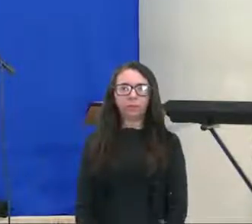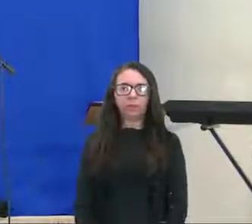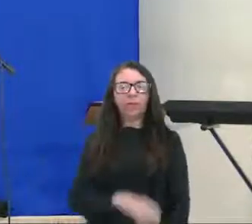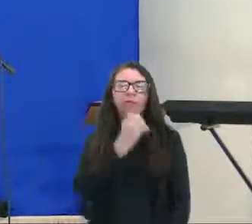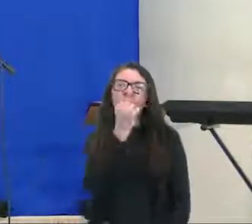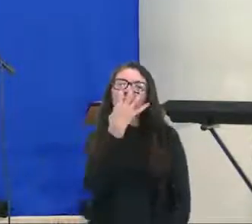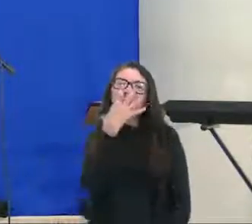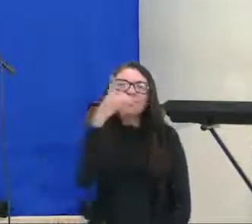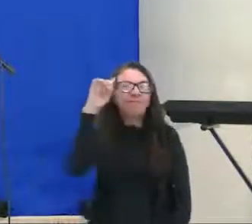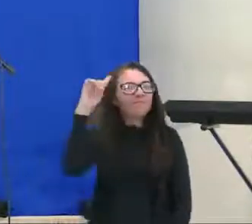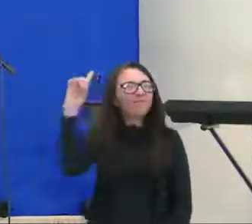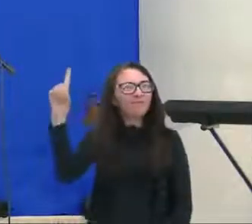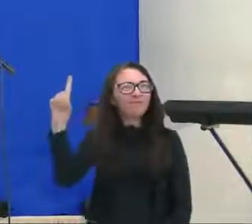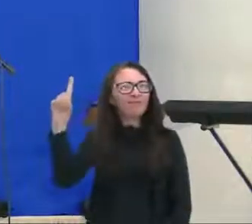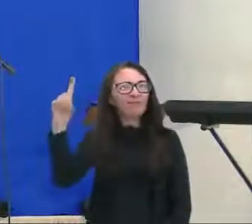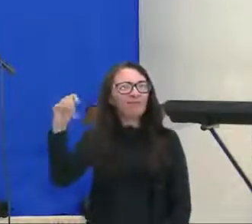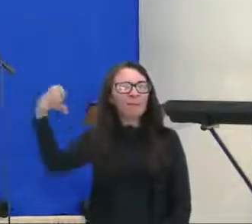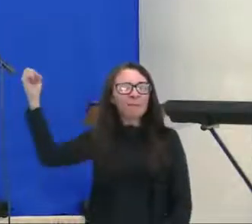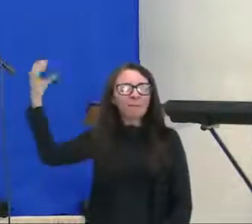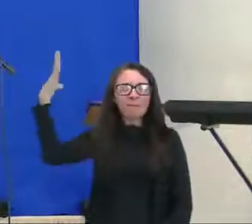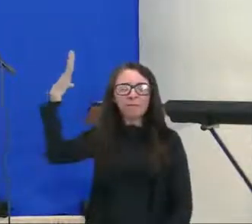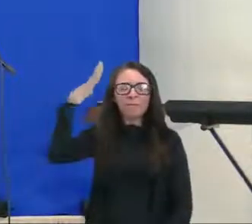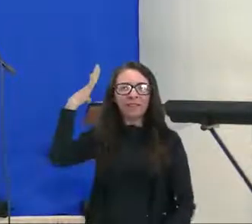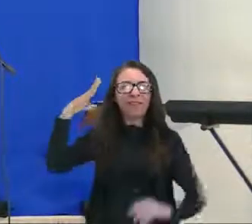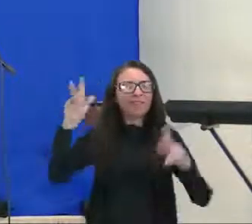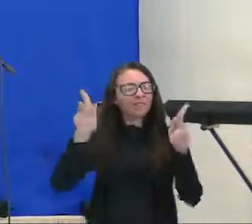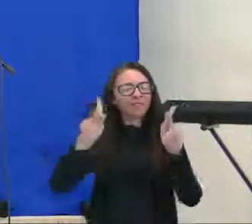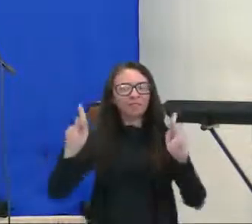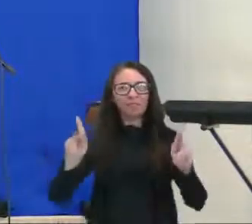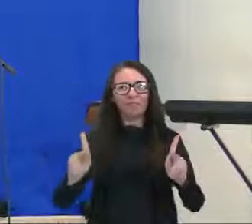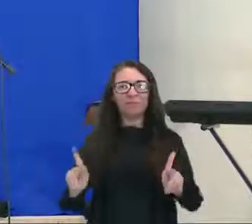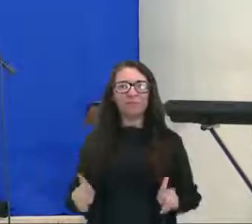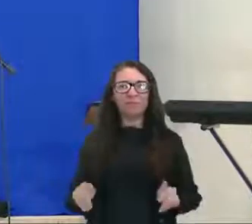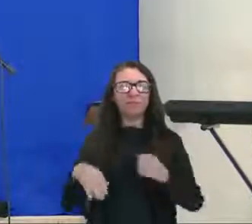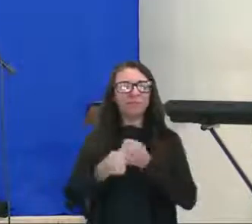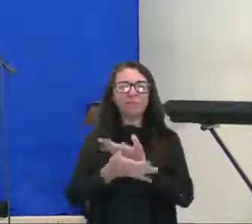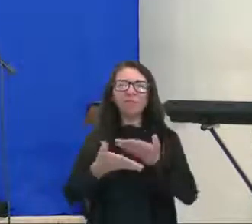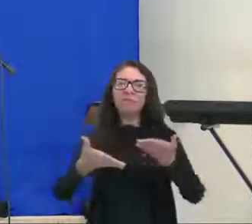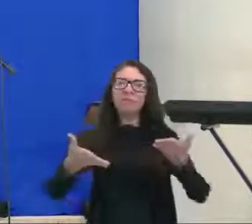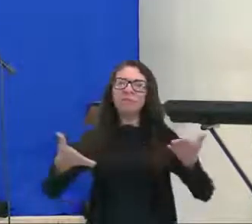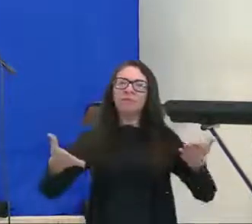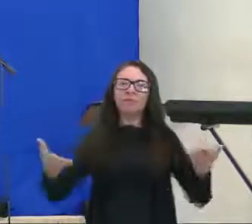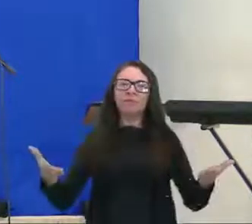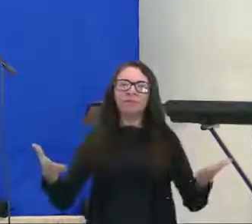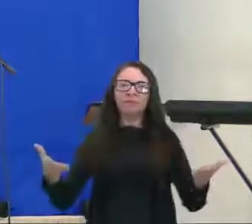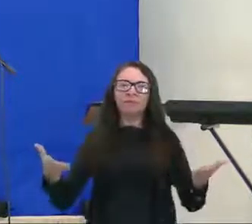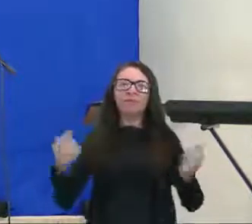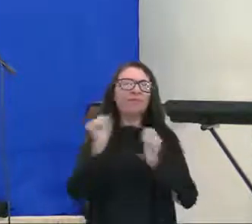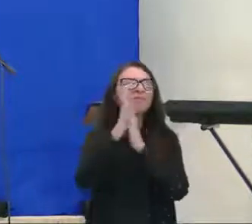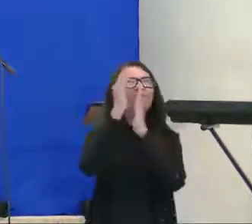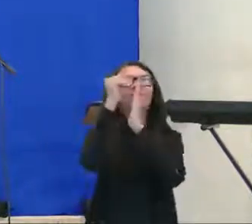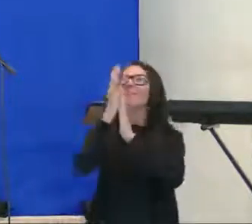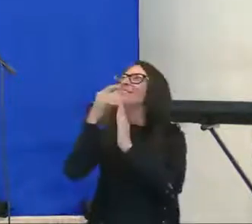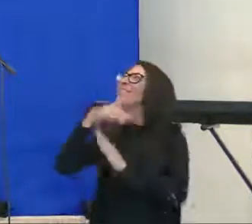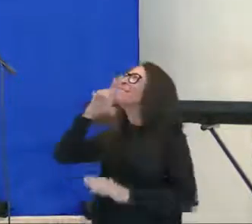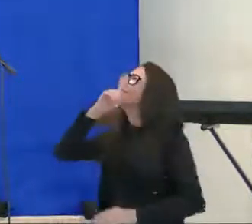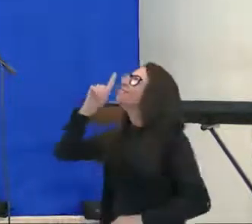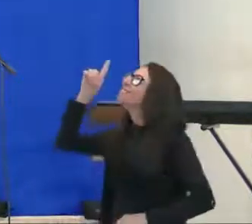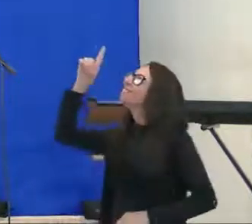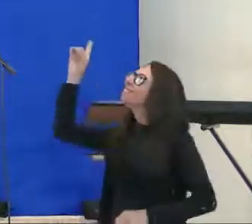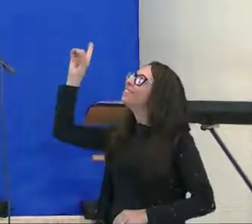Bom dia, graça e paz, irmãos. Coube a Deus, permitiu a Deus que nós estivéssemos aqui nesta